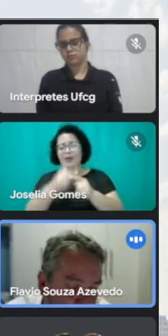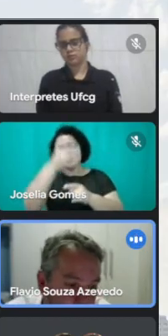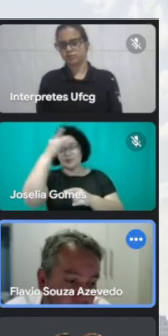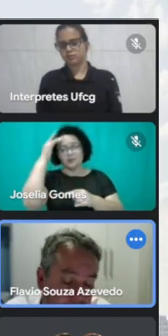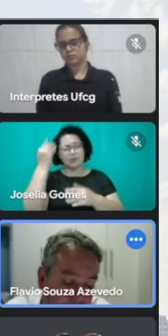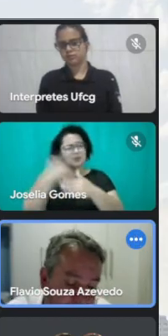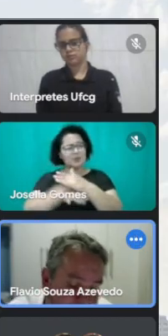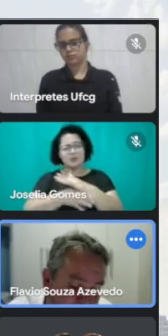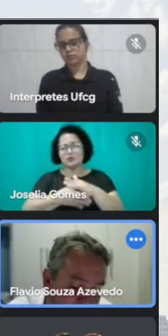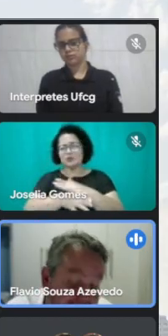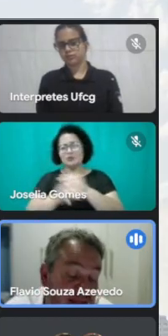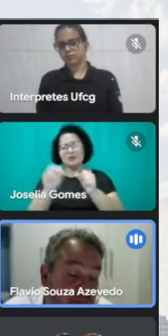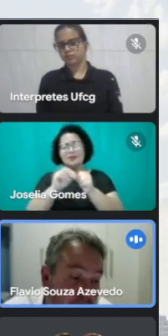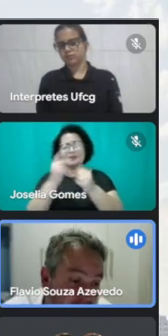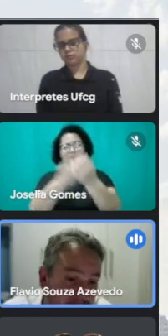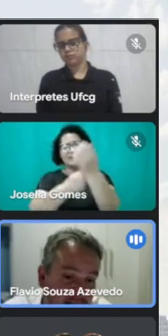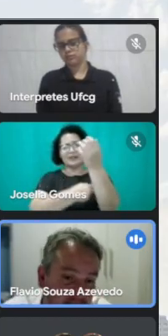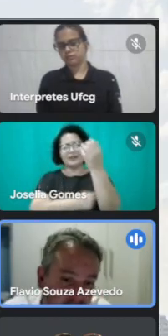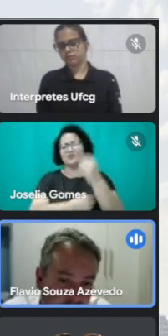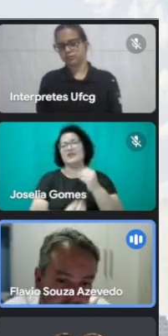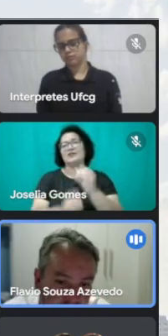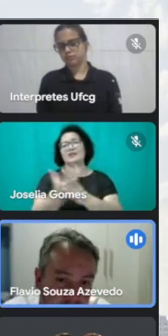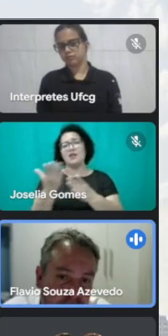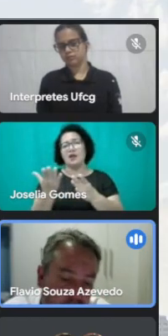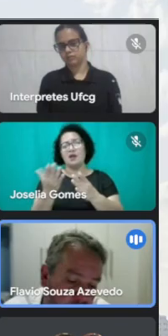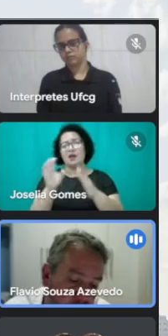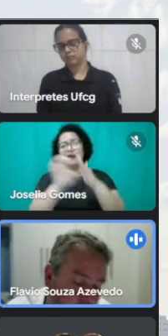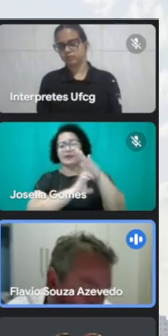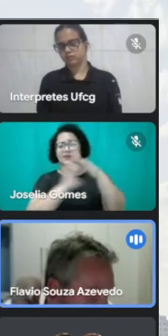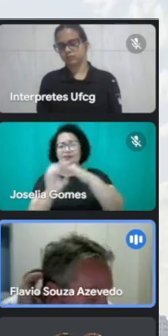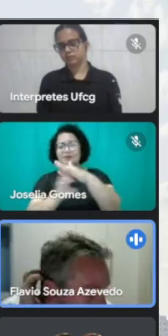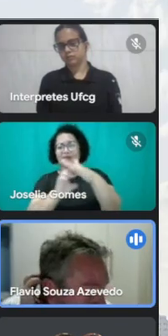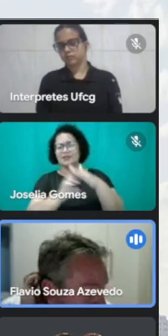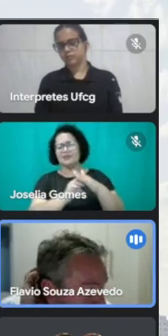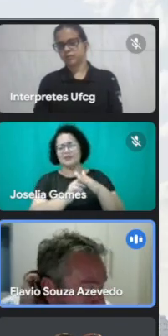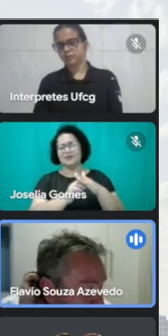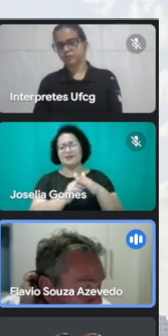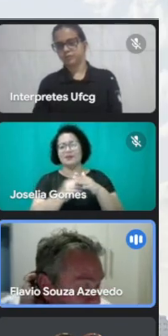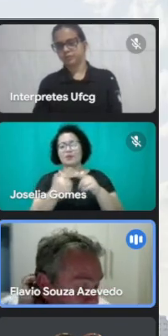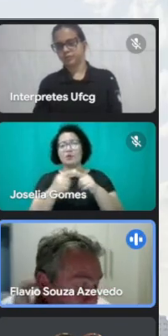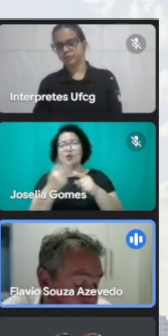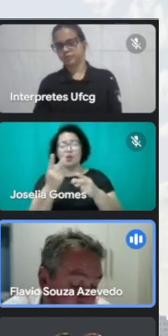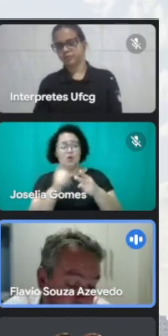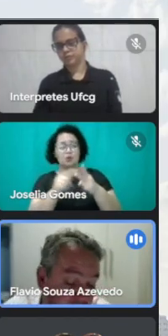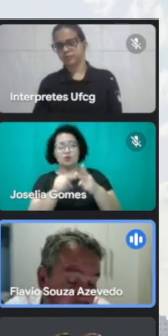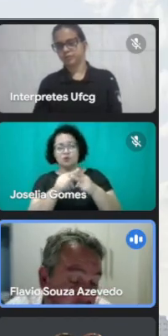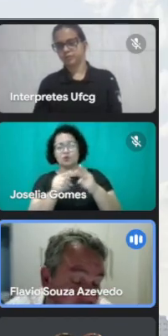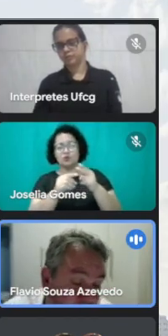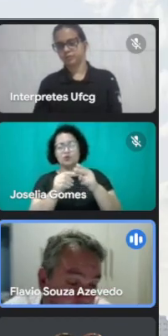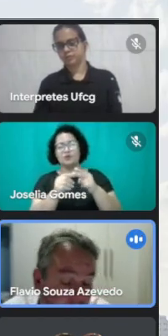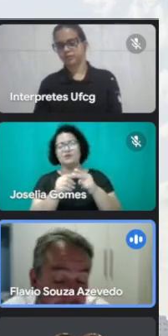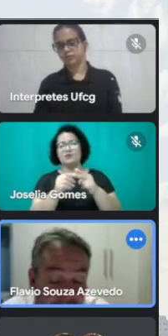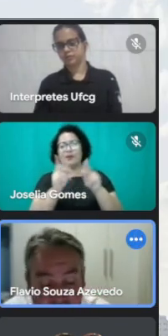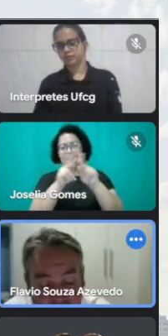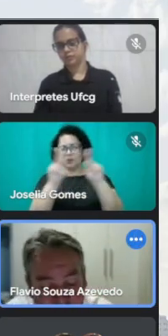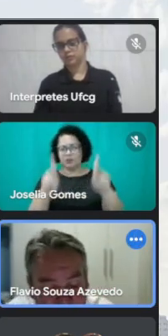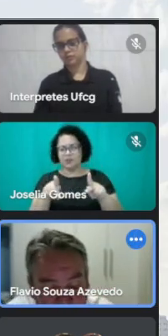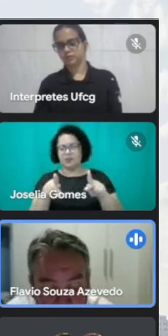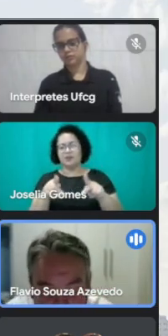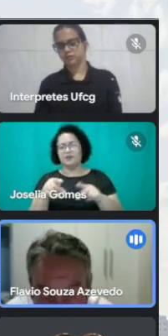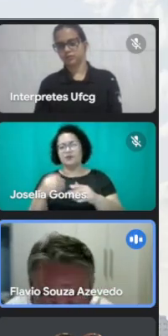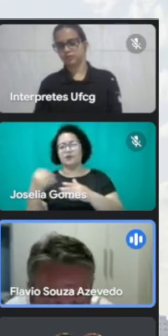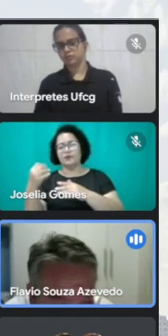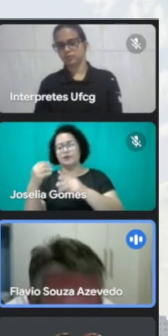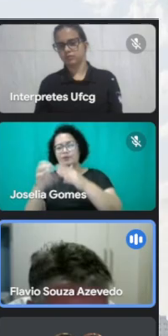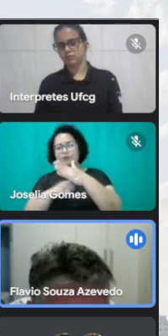como funciona. As empresas que foram executadas, porque todos os 2 projetos foram contratadas empresas terceirizadas para executar.